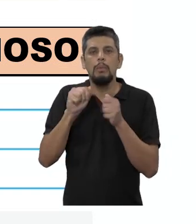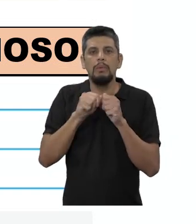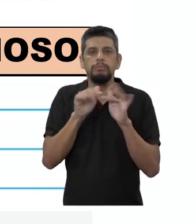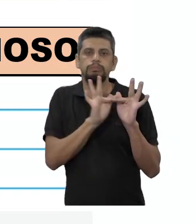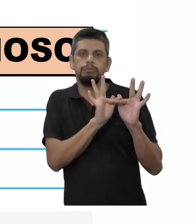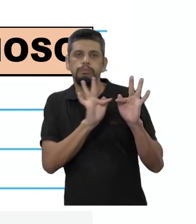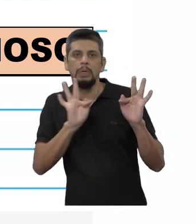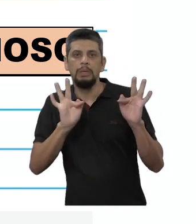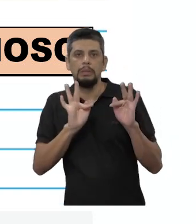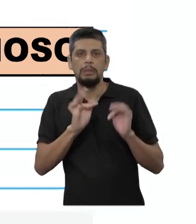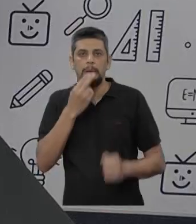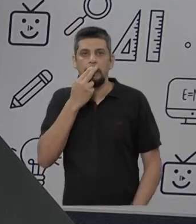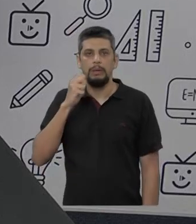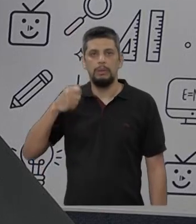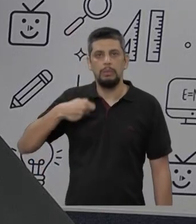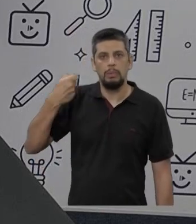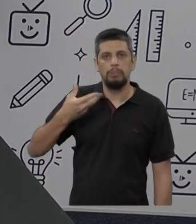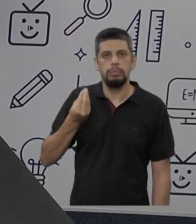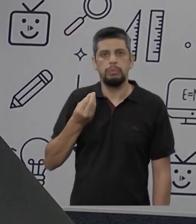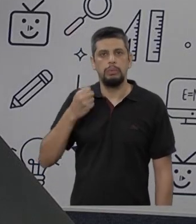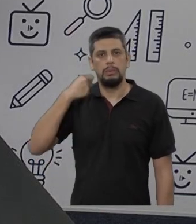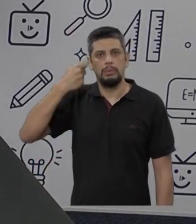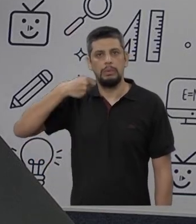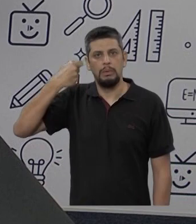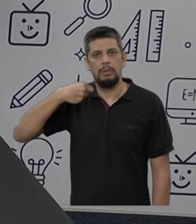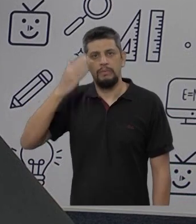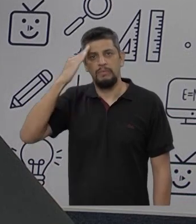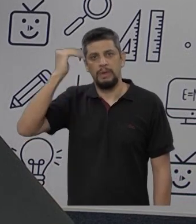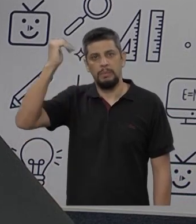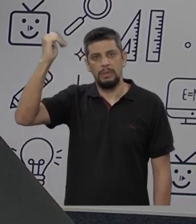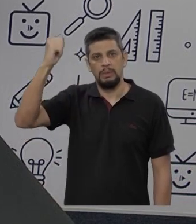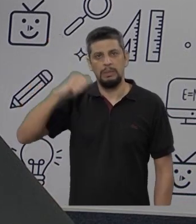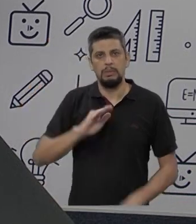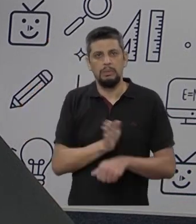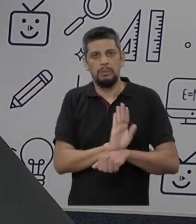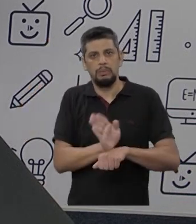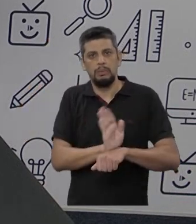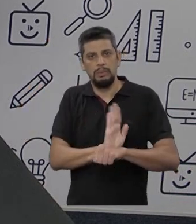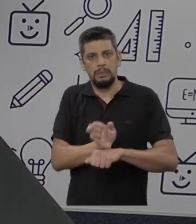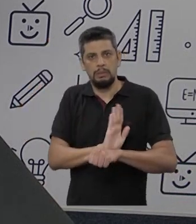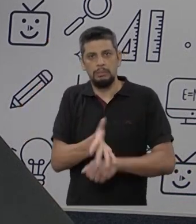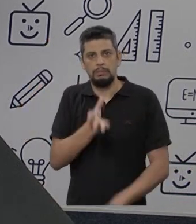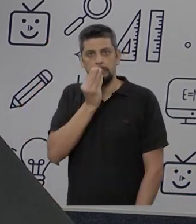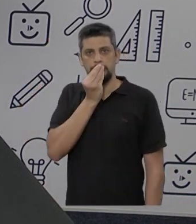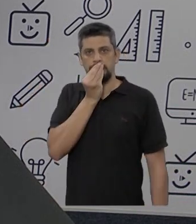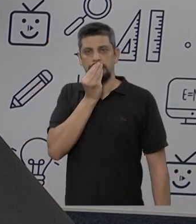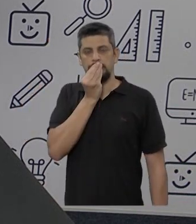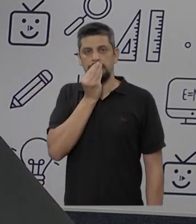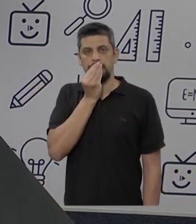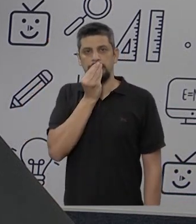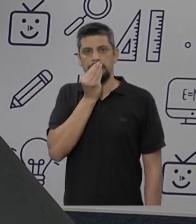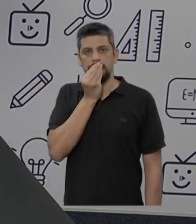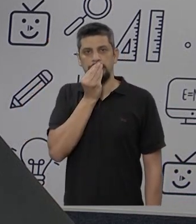inteira? Charlie Chaplin foi um ator muito famoso do cinema